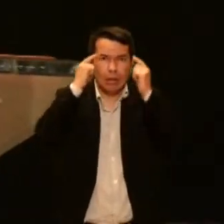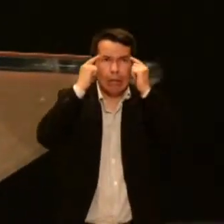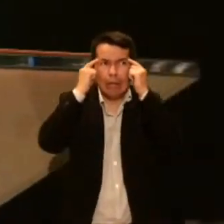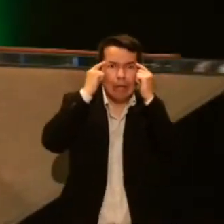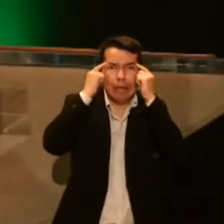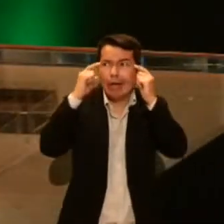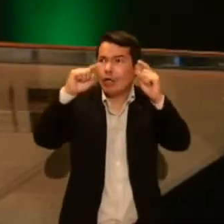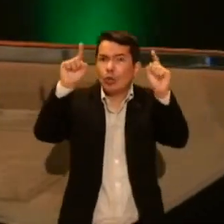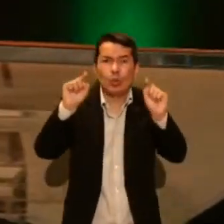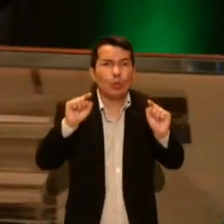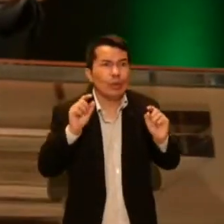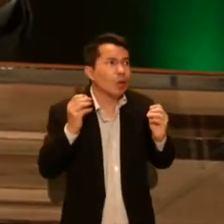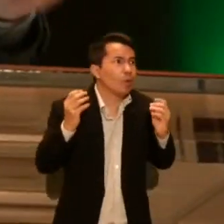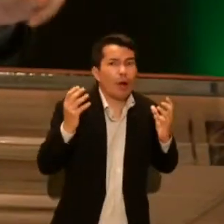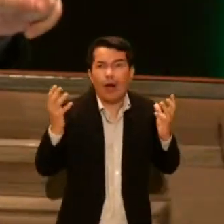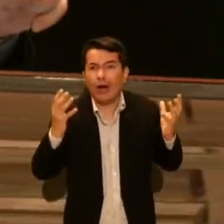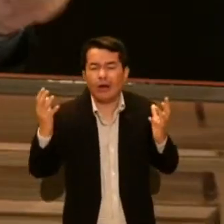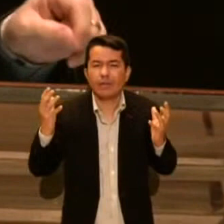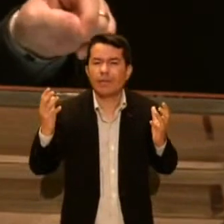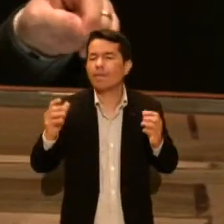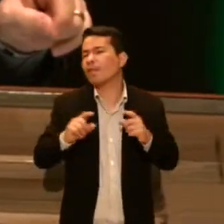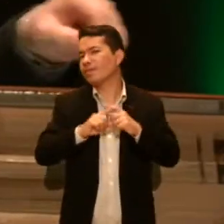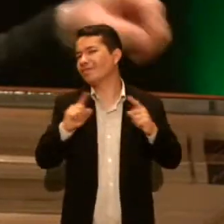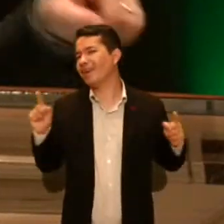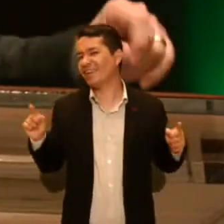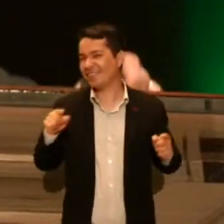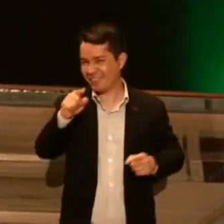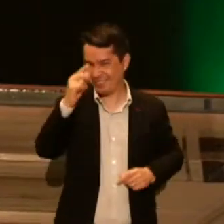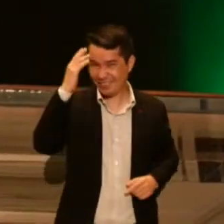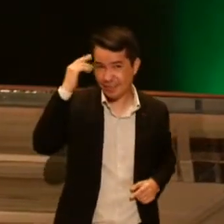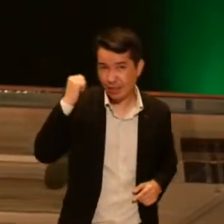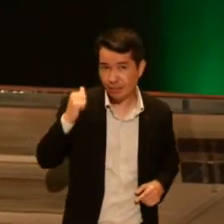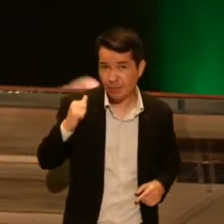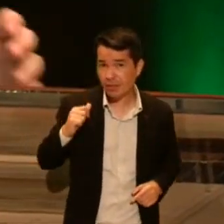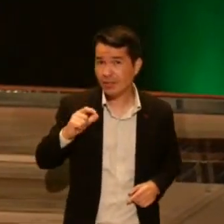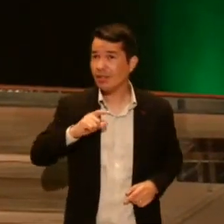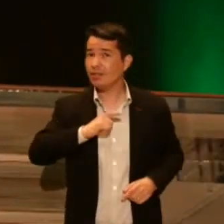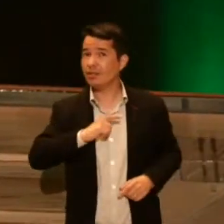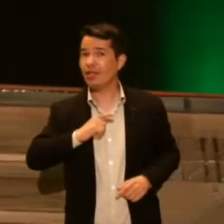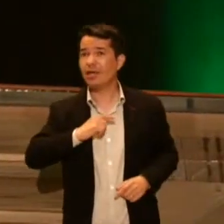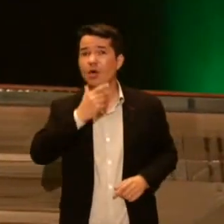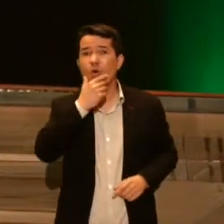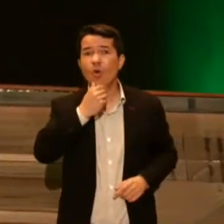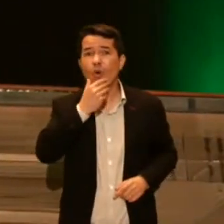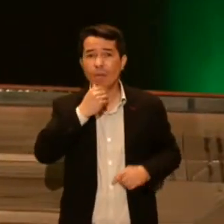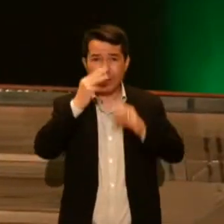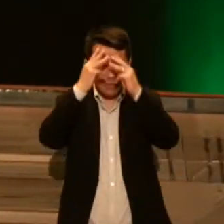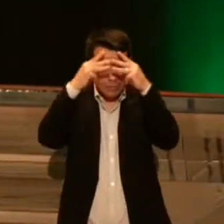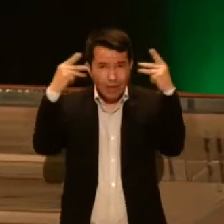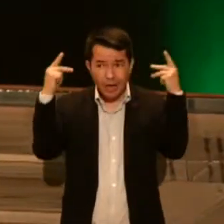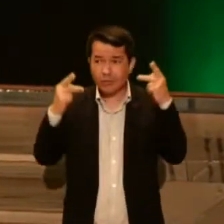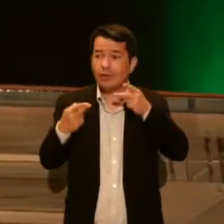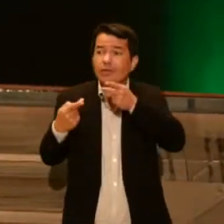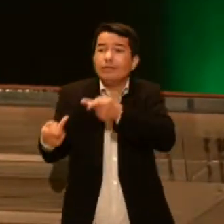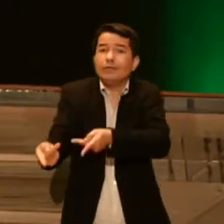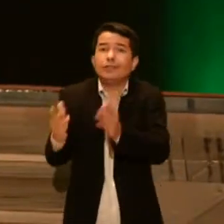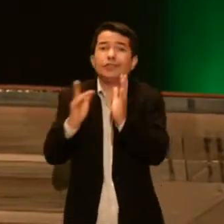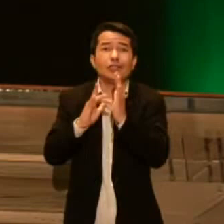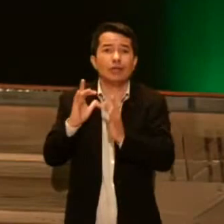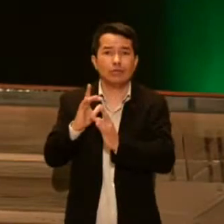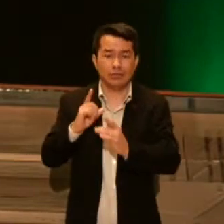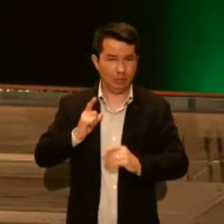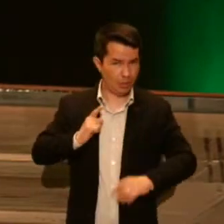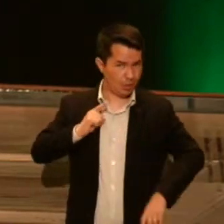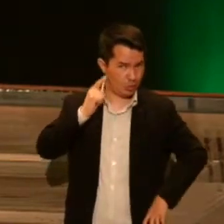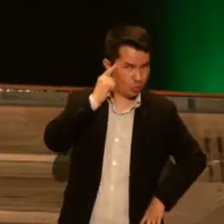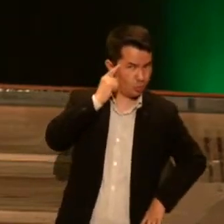Agora, quantas dúvidas será que esses homens não tinham? Porque tudo isso tinha a ver com algo tão diferente,